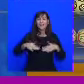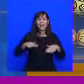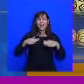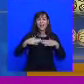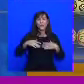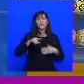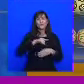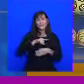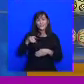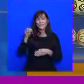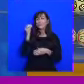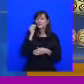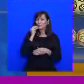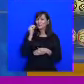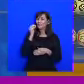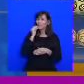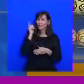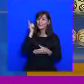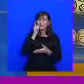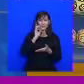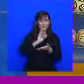Calma, você ainda tem chances.